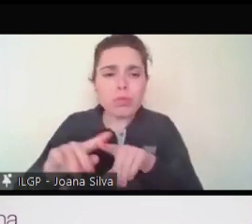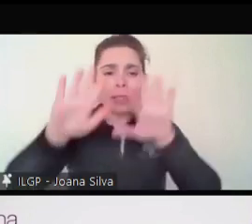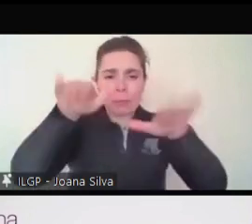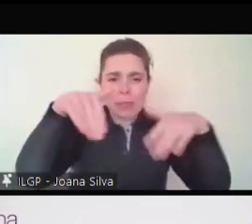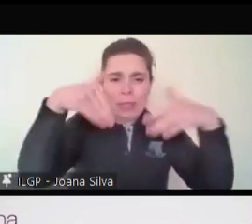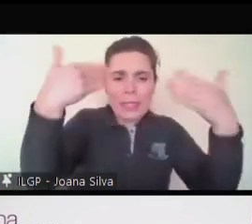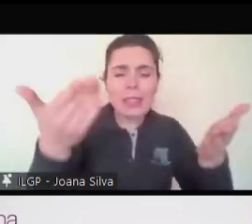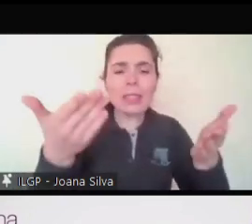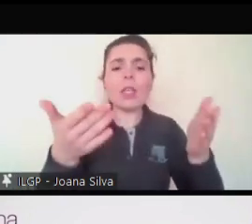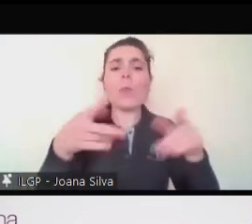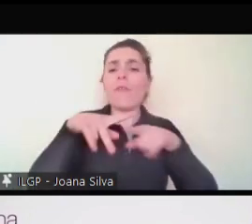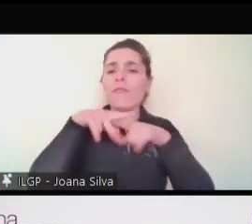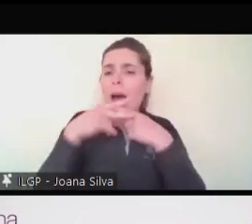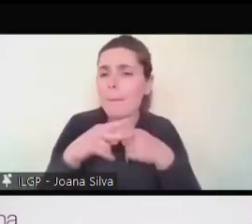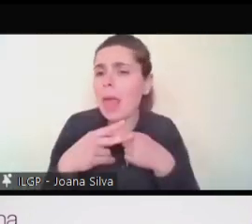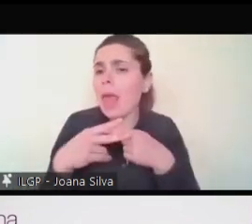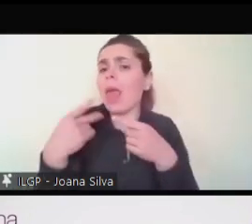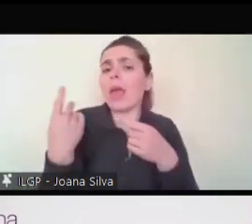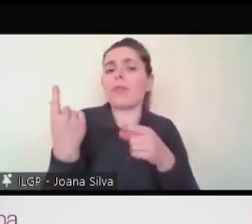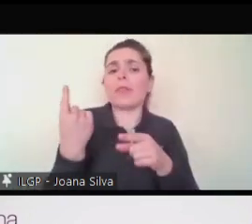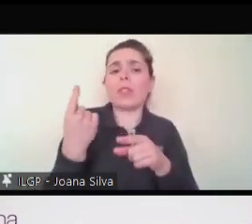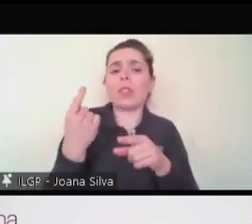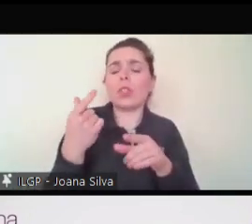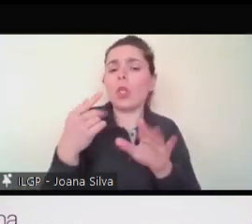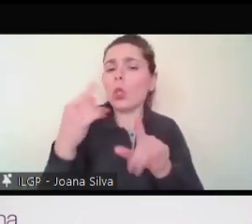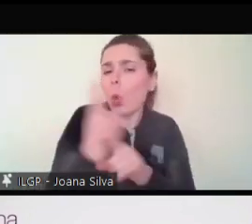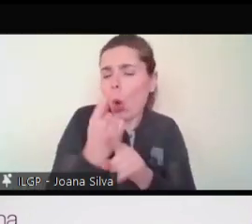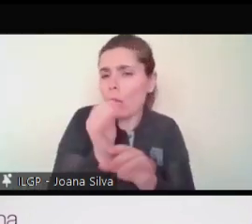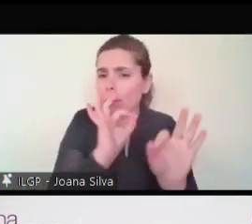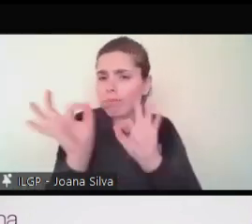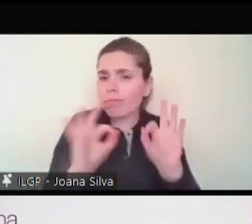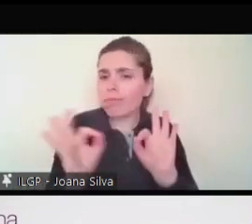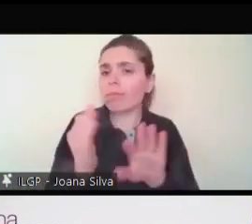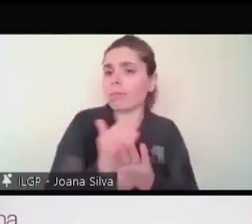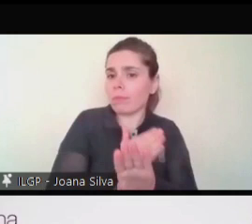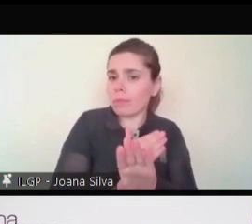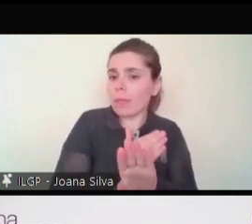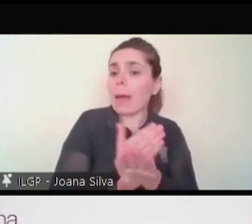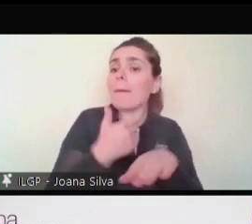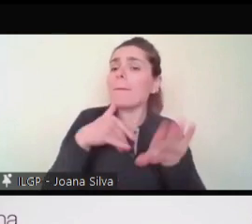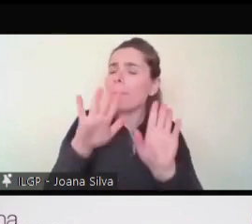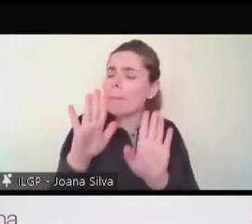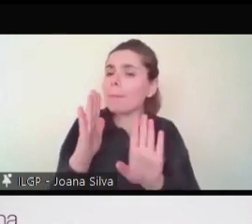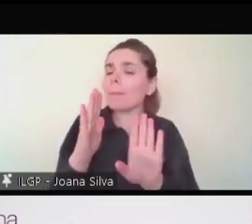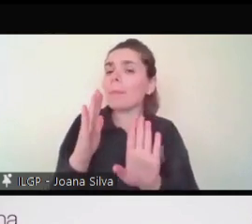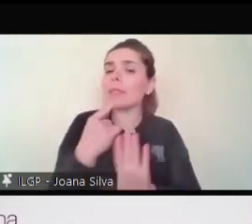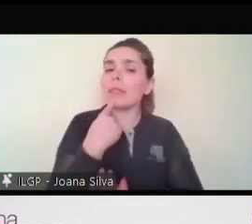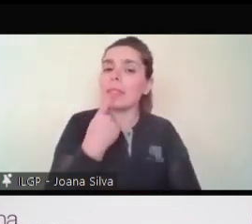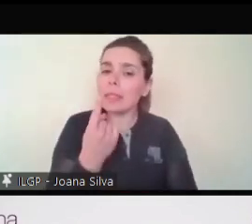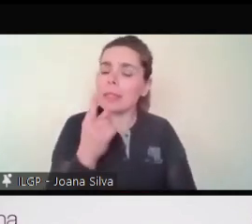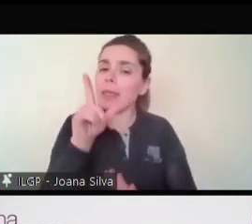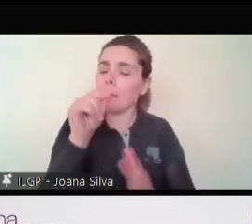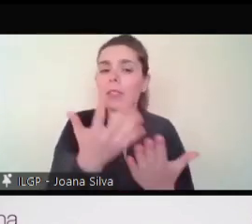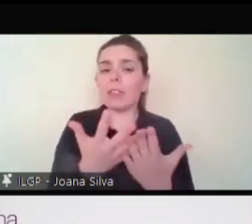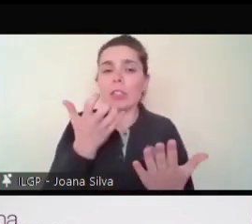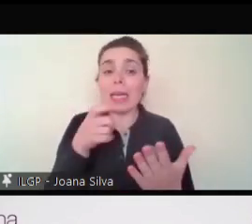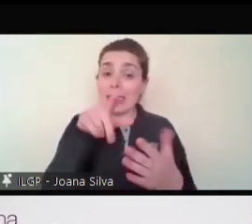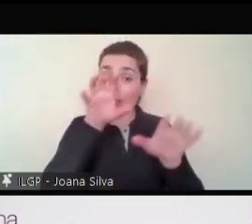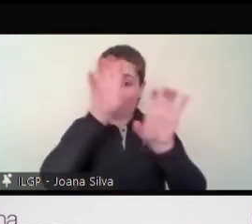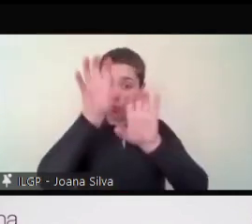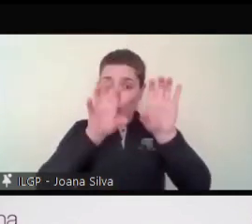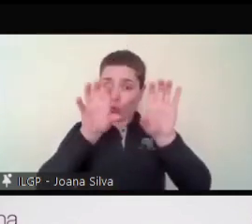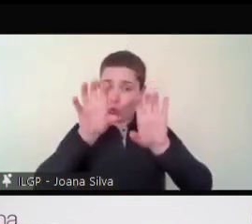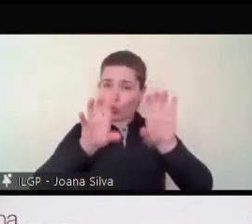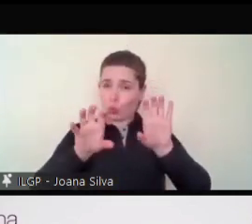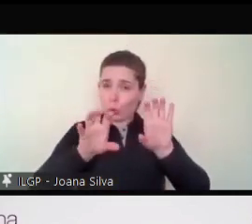dizia, de ferramentas, de toolkits já pré-concebidos, mas permitam-me que saliente que também já aqui neste mosaico organizamos estes